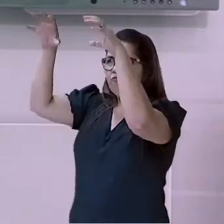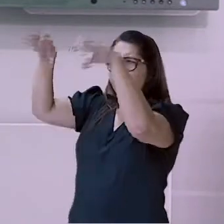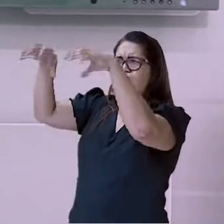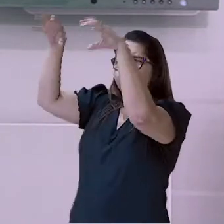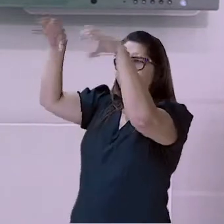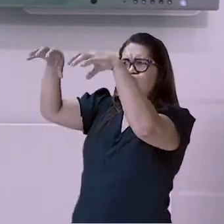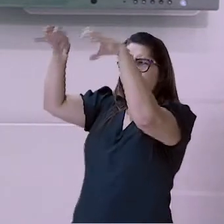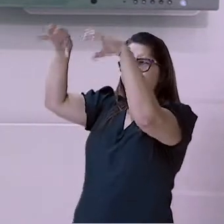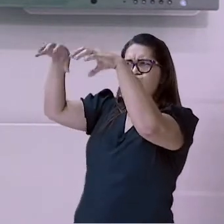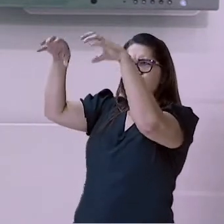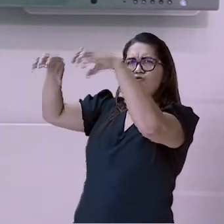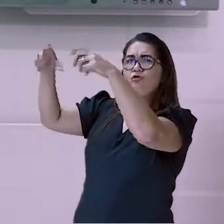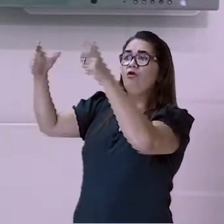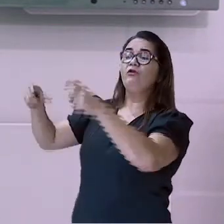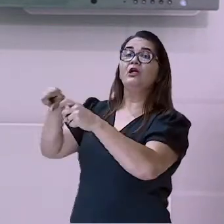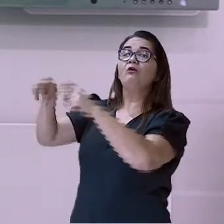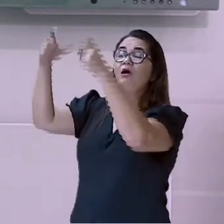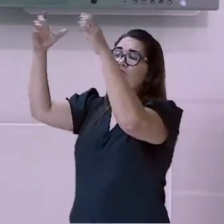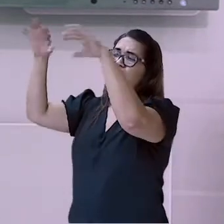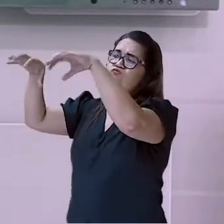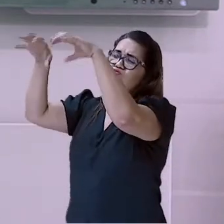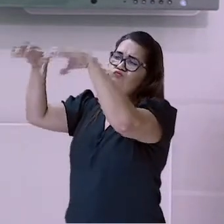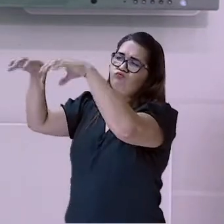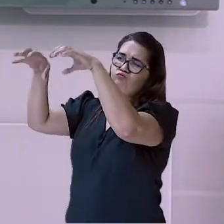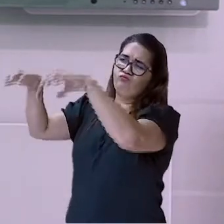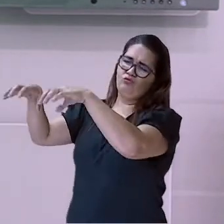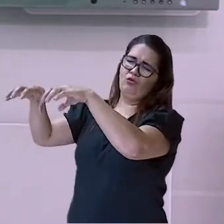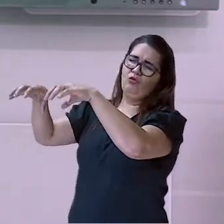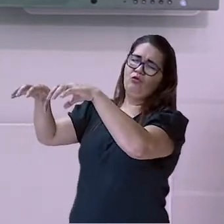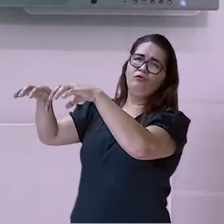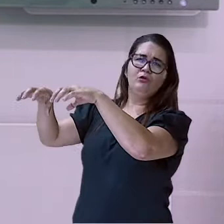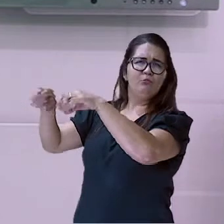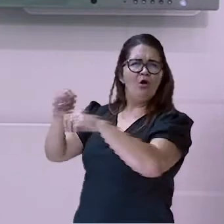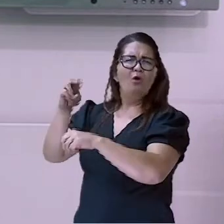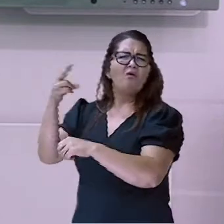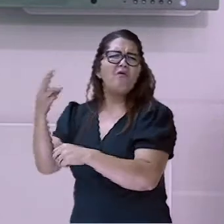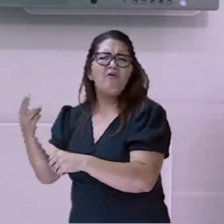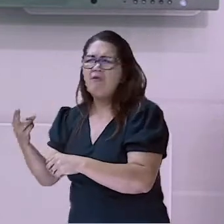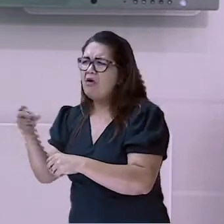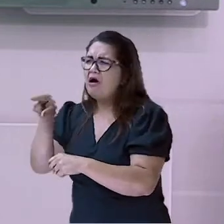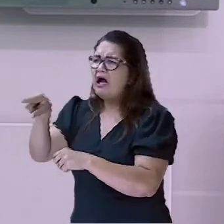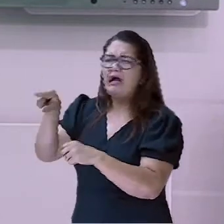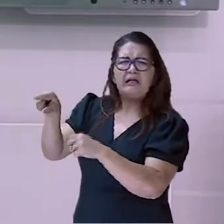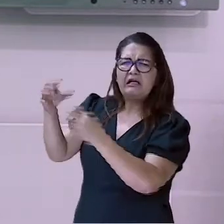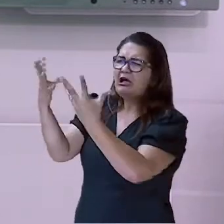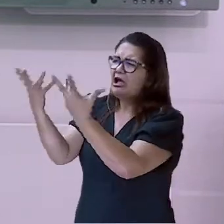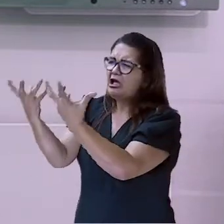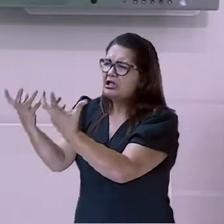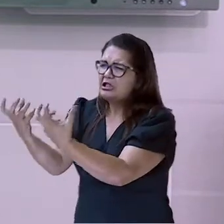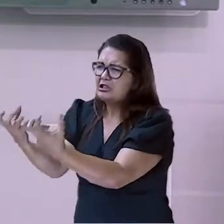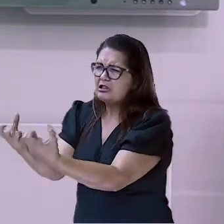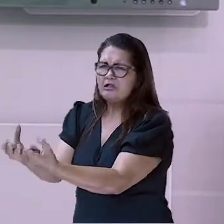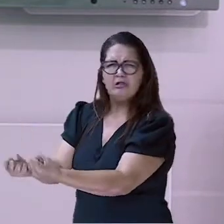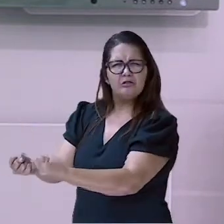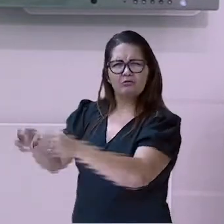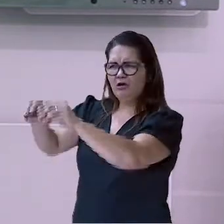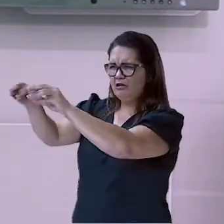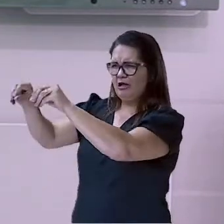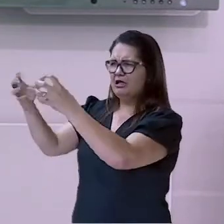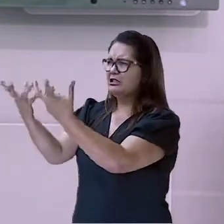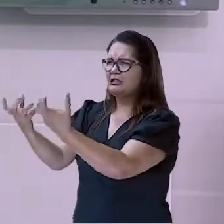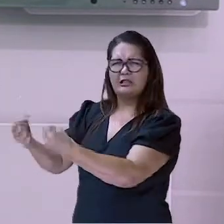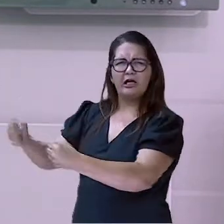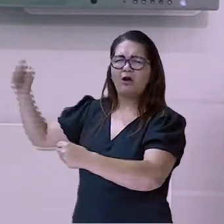um determinado tempo do ano e depois não chove mais. Como que fica esse solo, né? Como que é essa interação